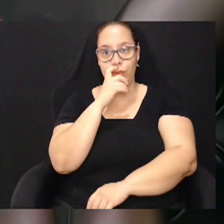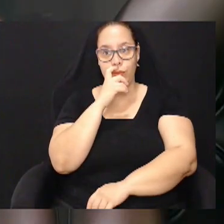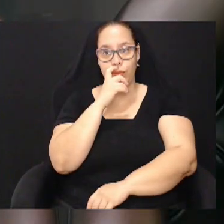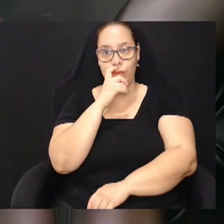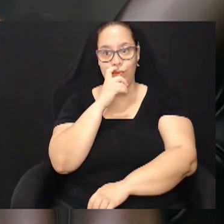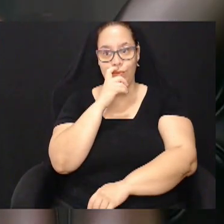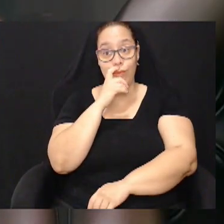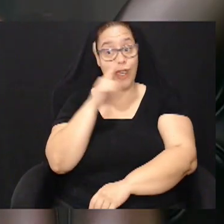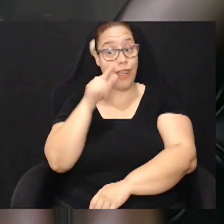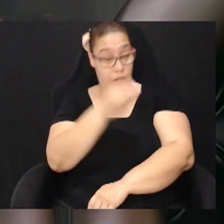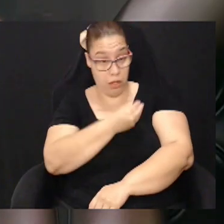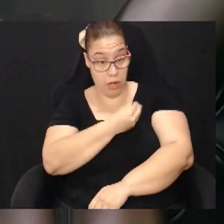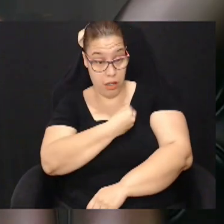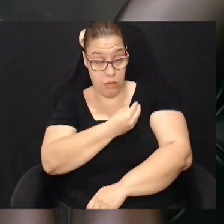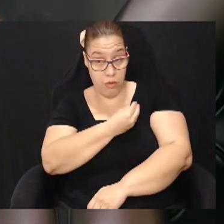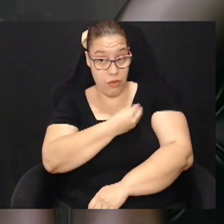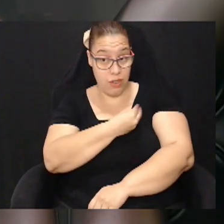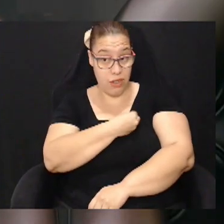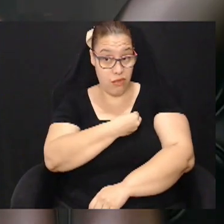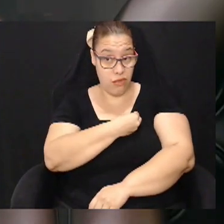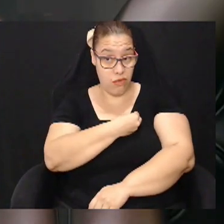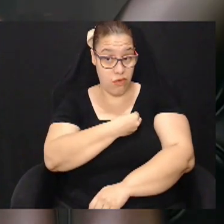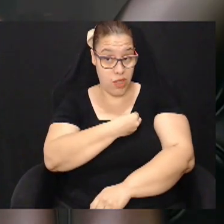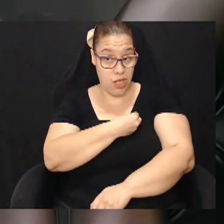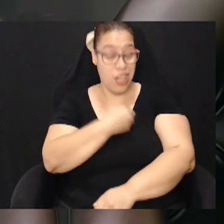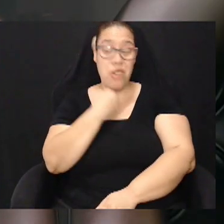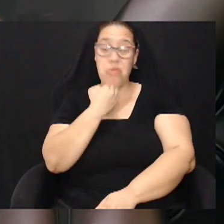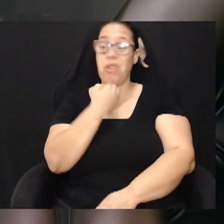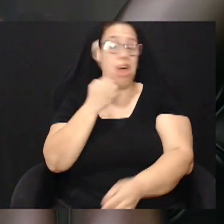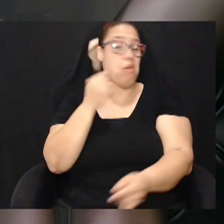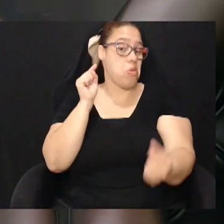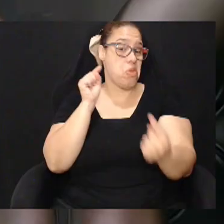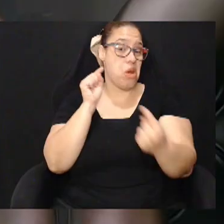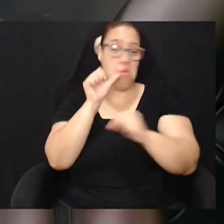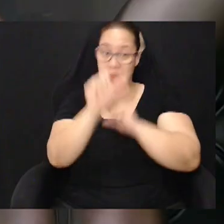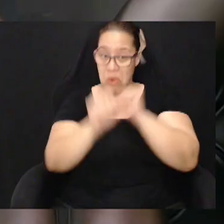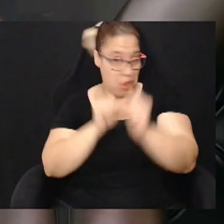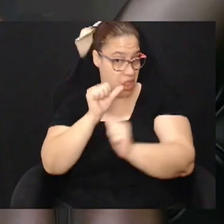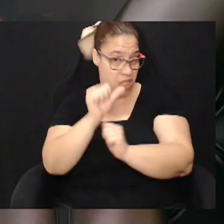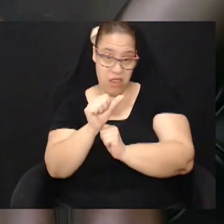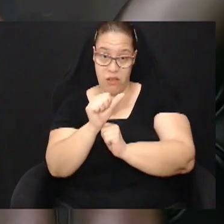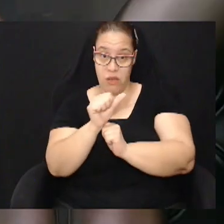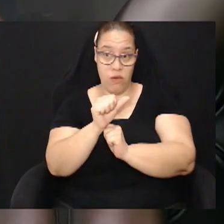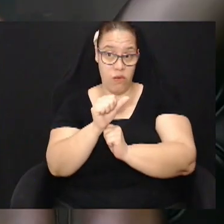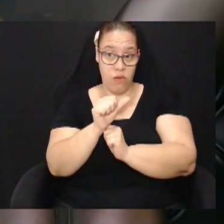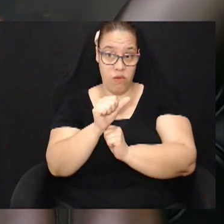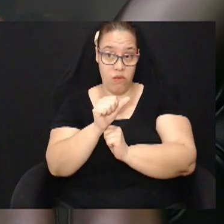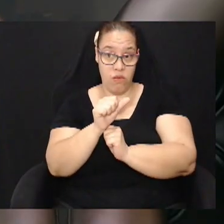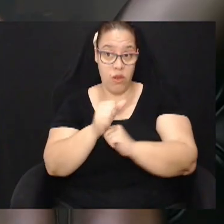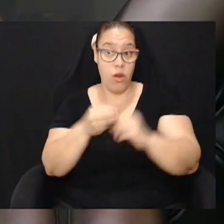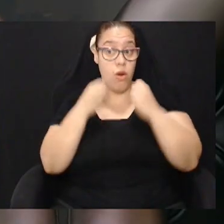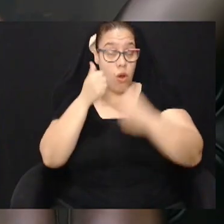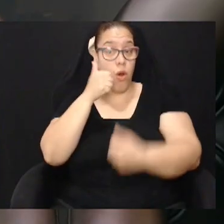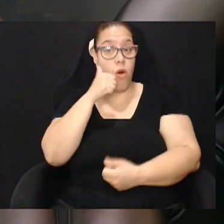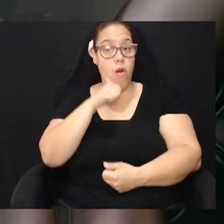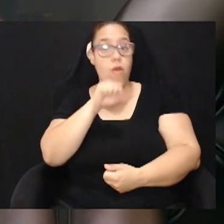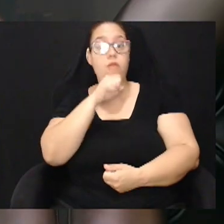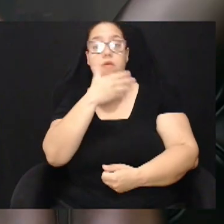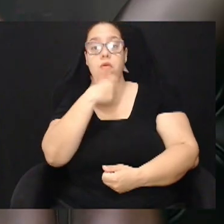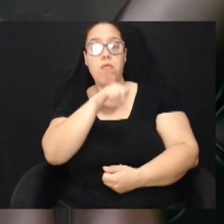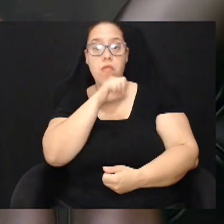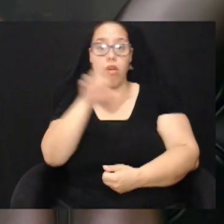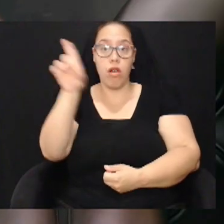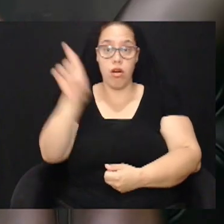que ela vivia era irreversível, né? E aí, como os pais daquela personagem, eles